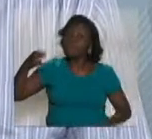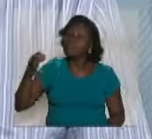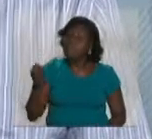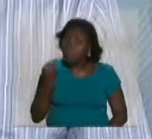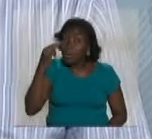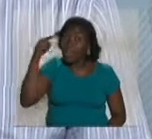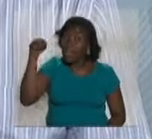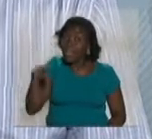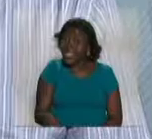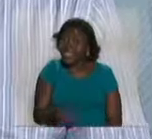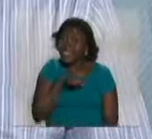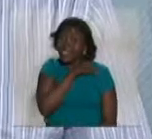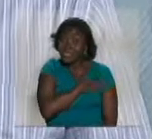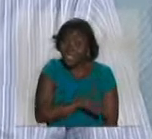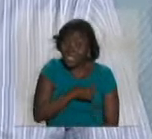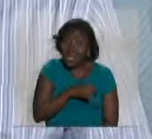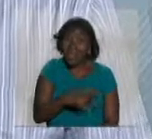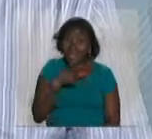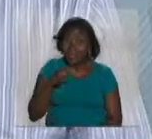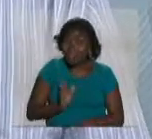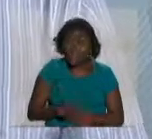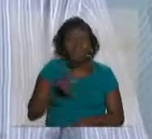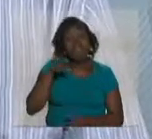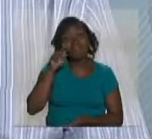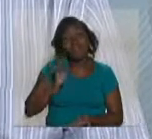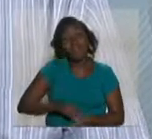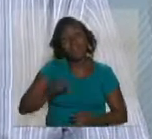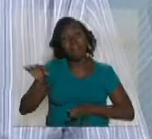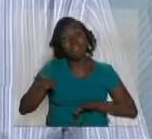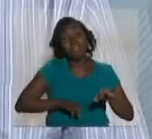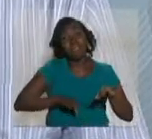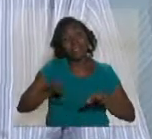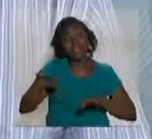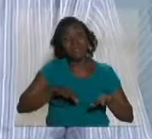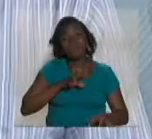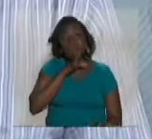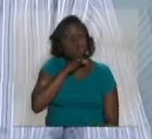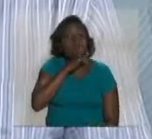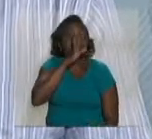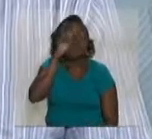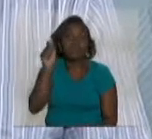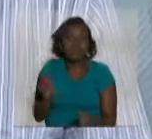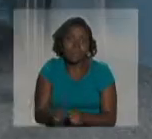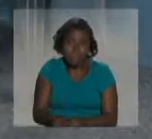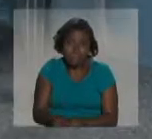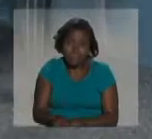Rio de Janeiro, em particular, que a gente conhece mais, é a questão da falta de planejamento. Né?